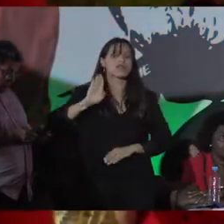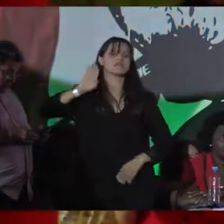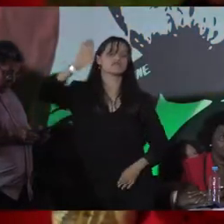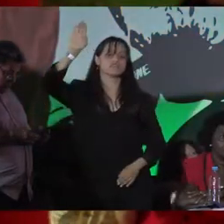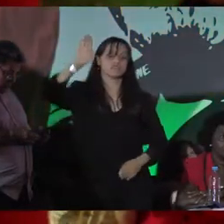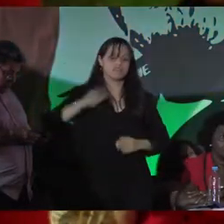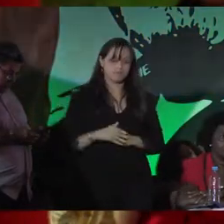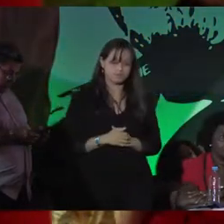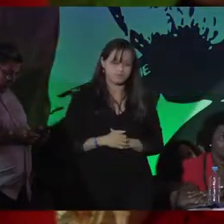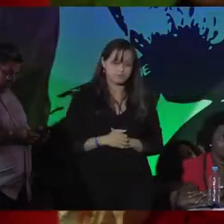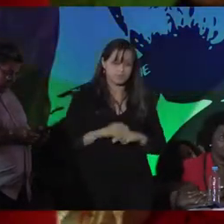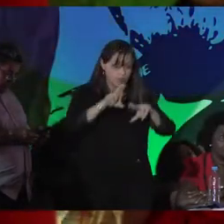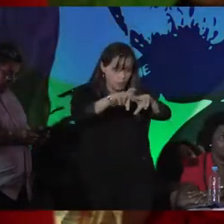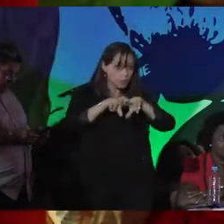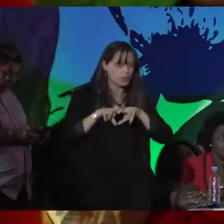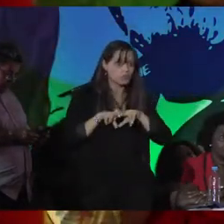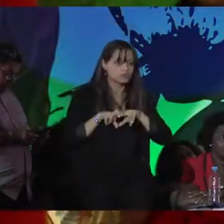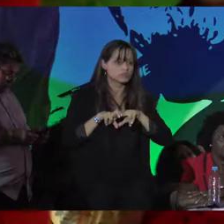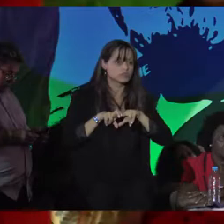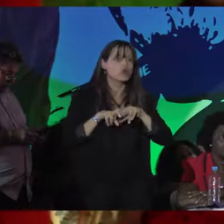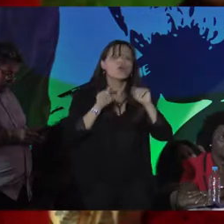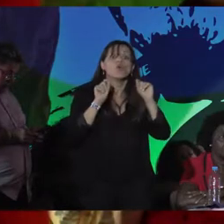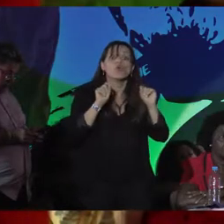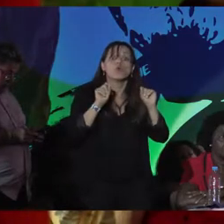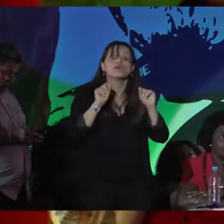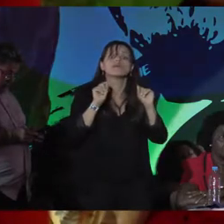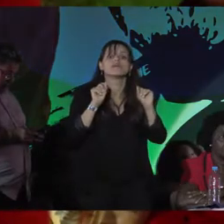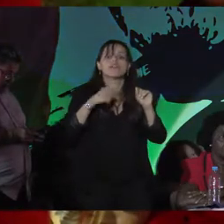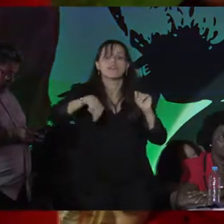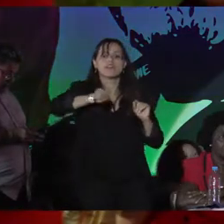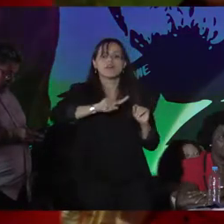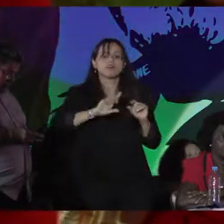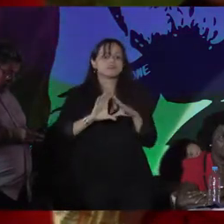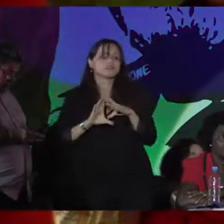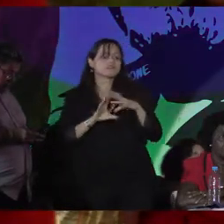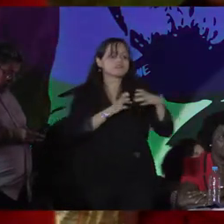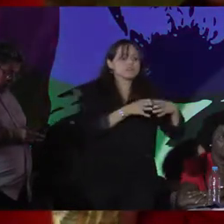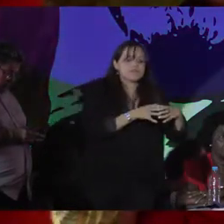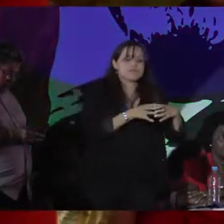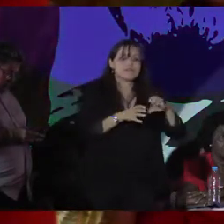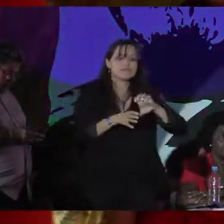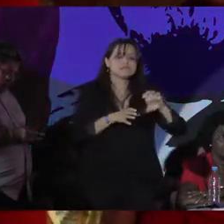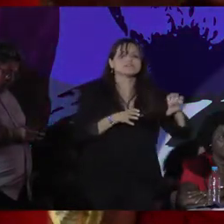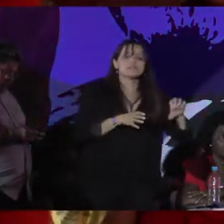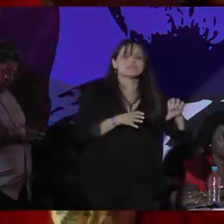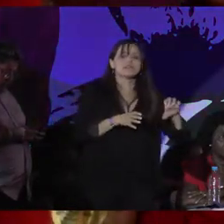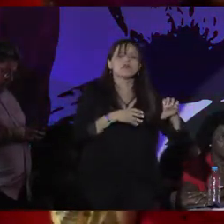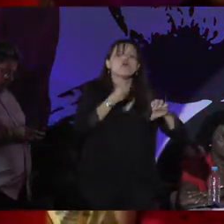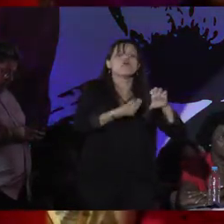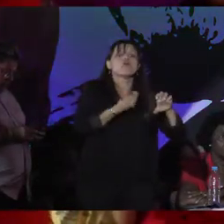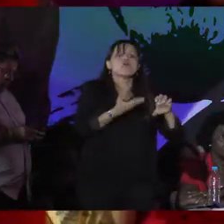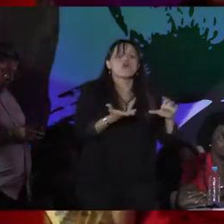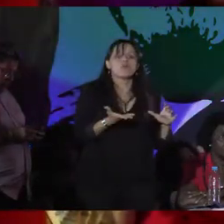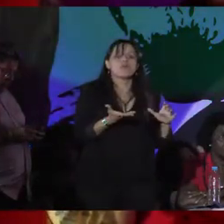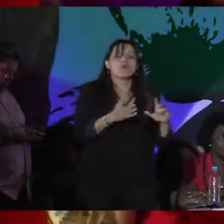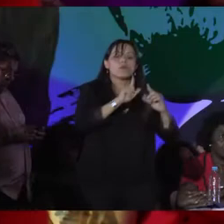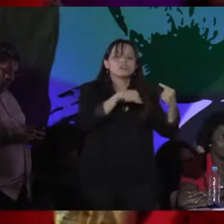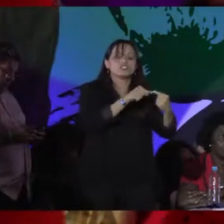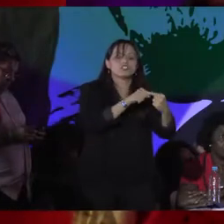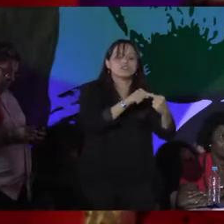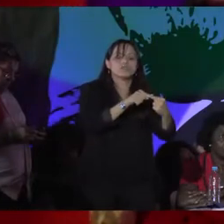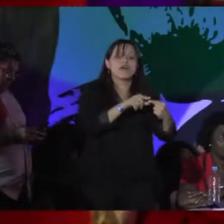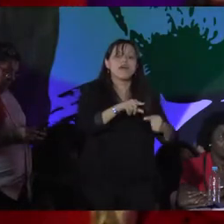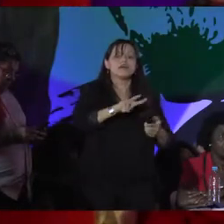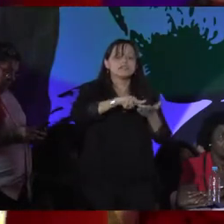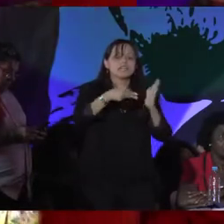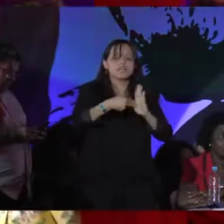outra alternativa para a militância de esquerda e progressista nesse país, a não ser